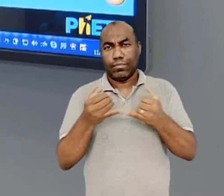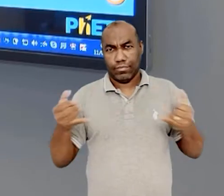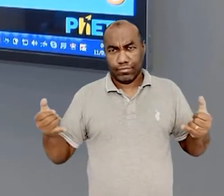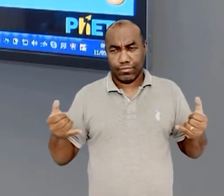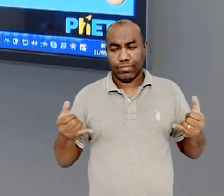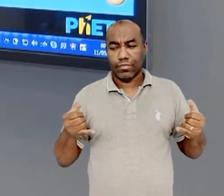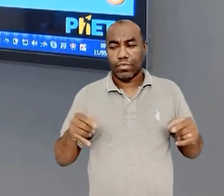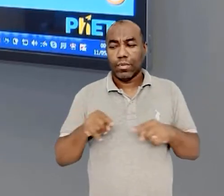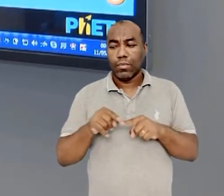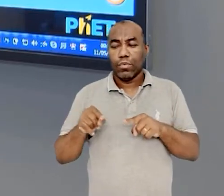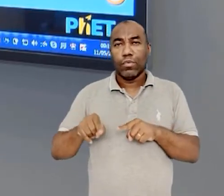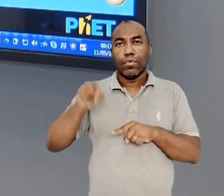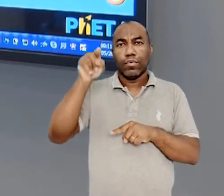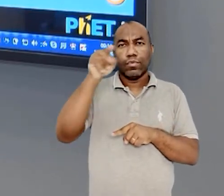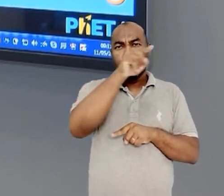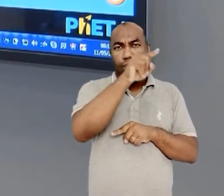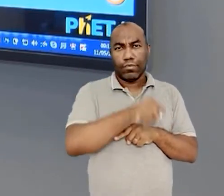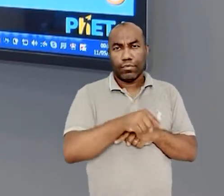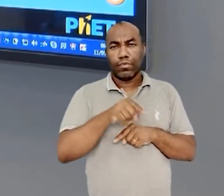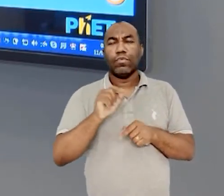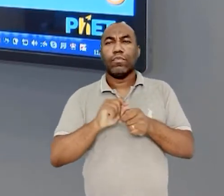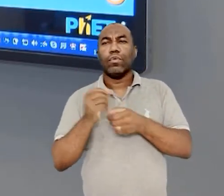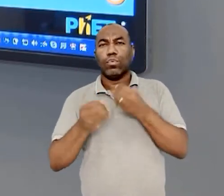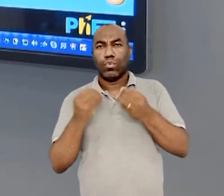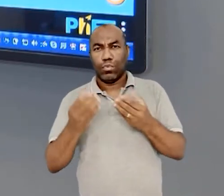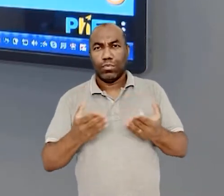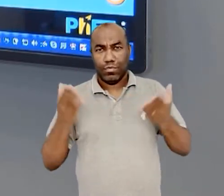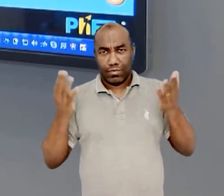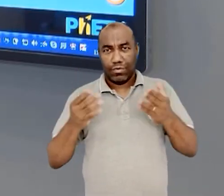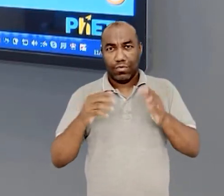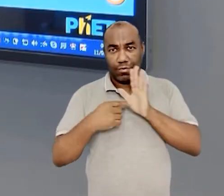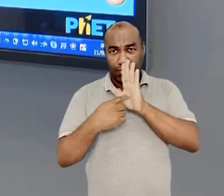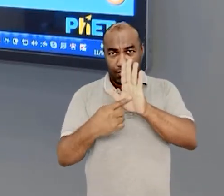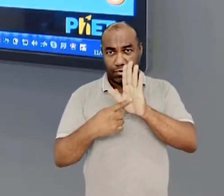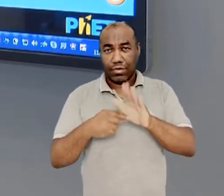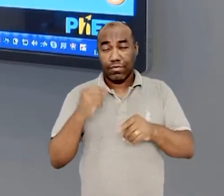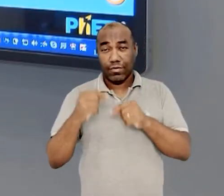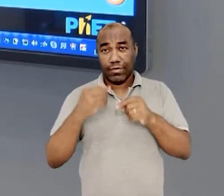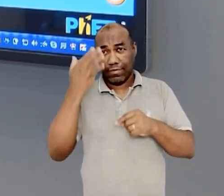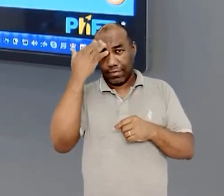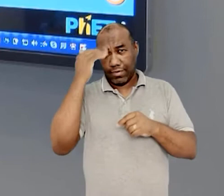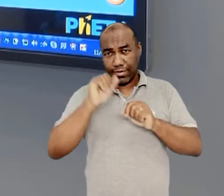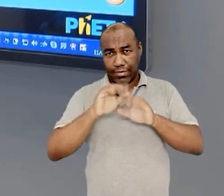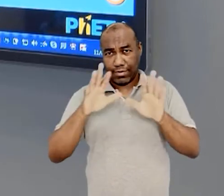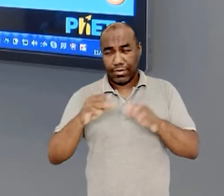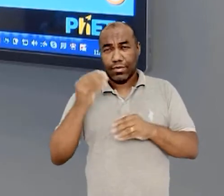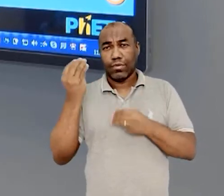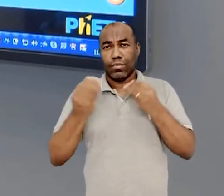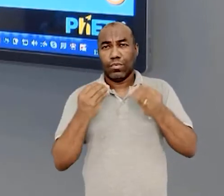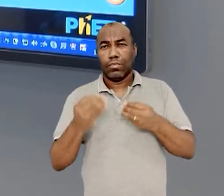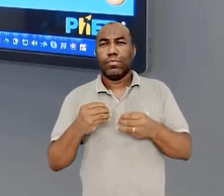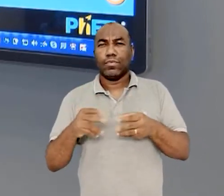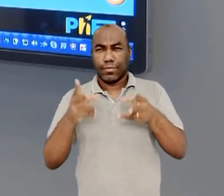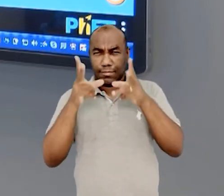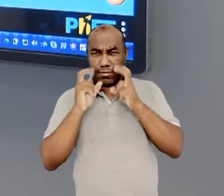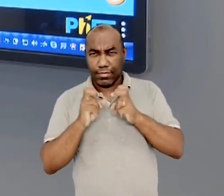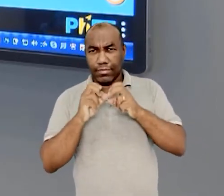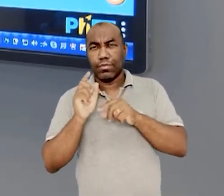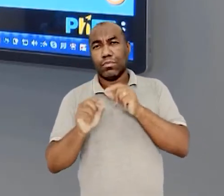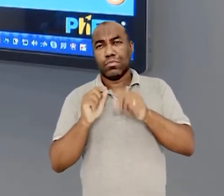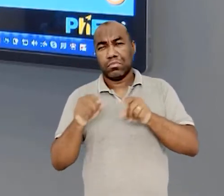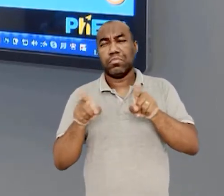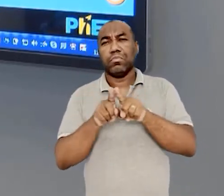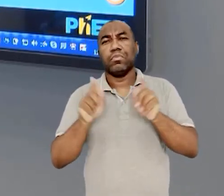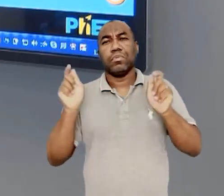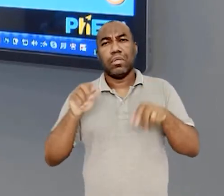fio. Eu vou fazer um exemplo bem fácil aqui, e a conexão é muito fácil. Você com expertise, você jovem,